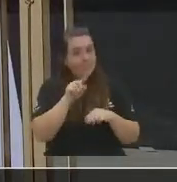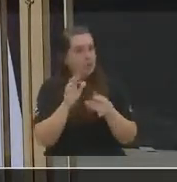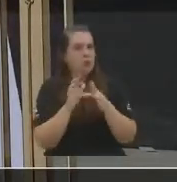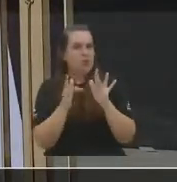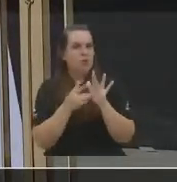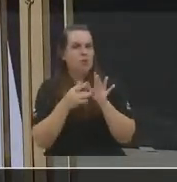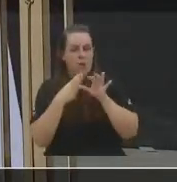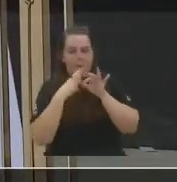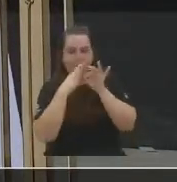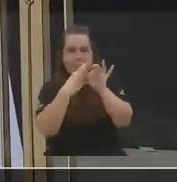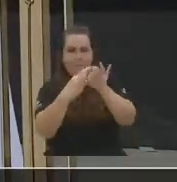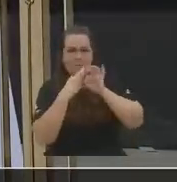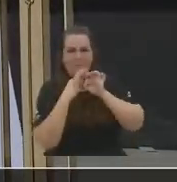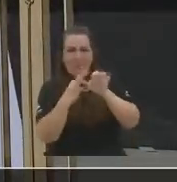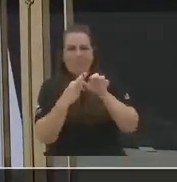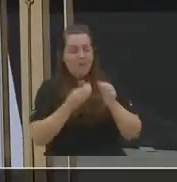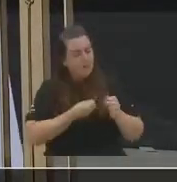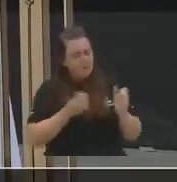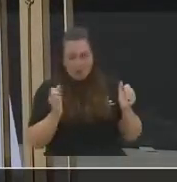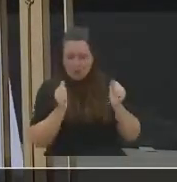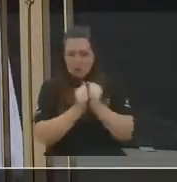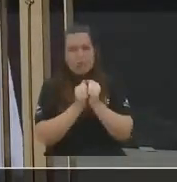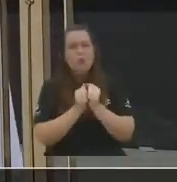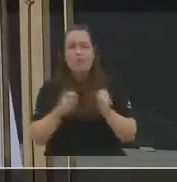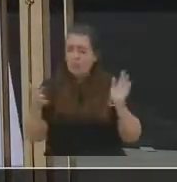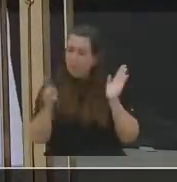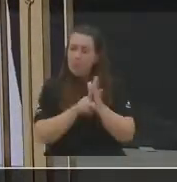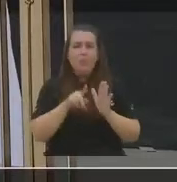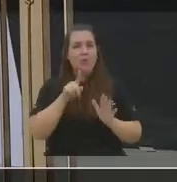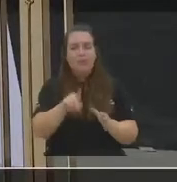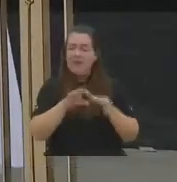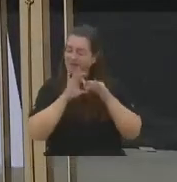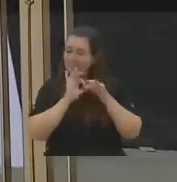É viver na presença, é viver com Ele, dedicado a Ele.